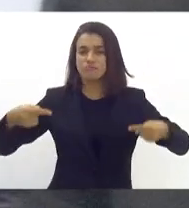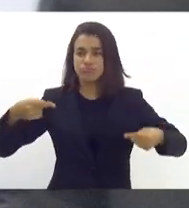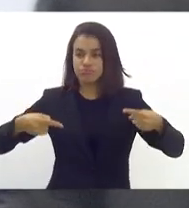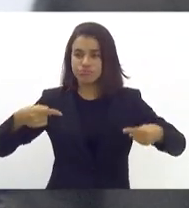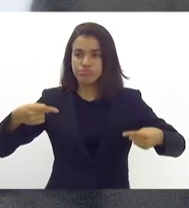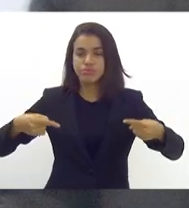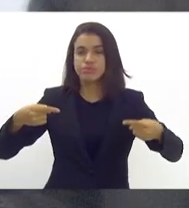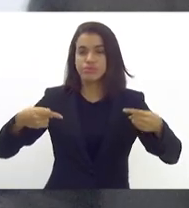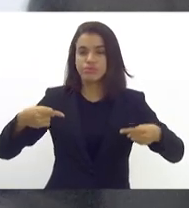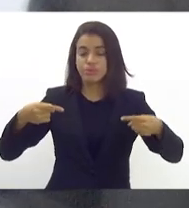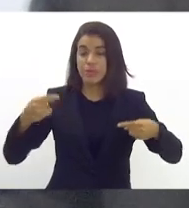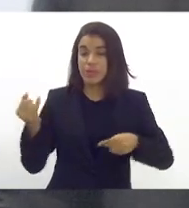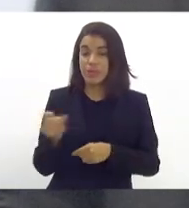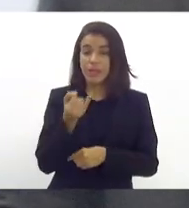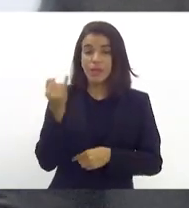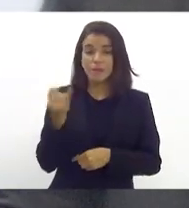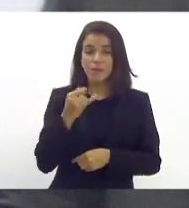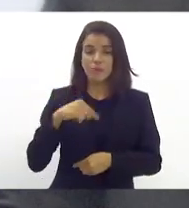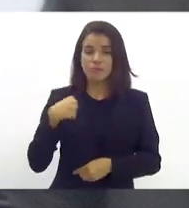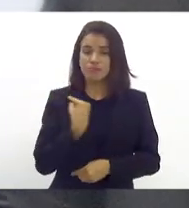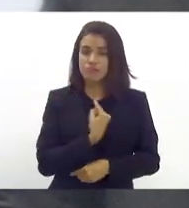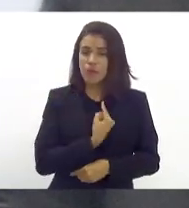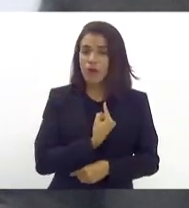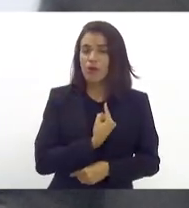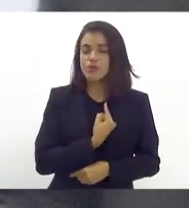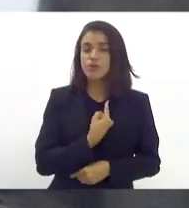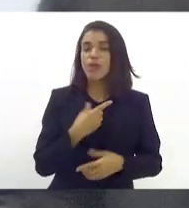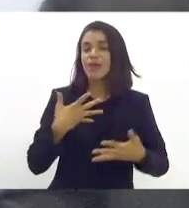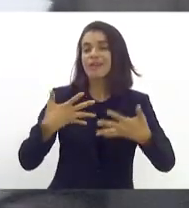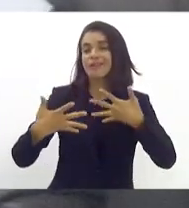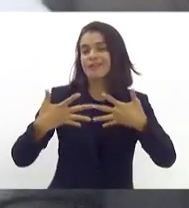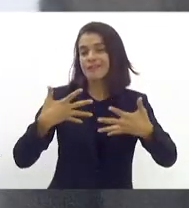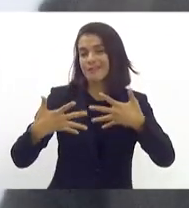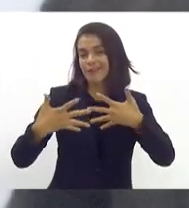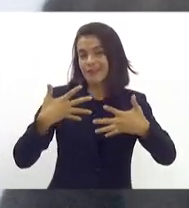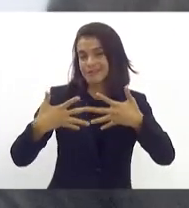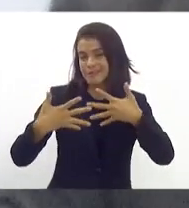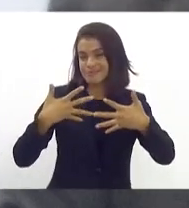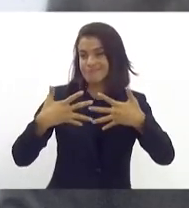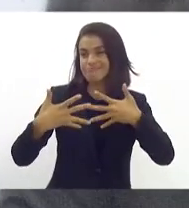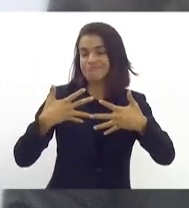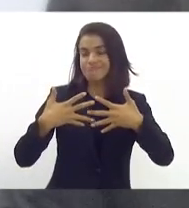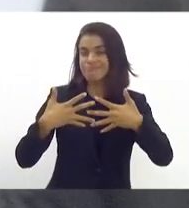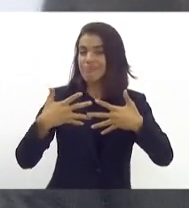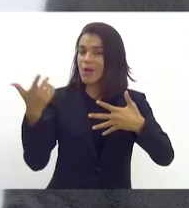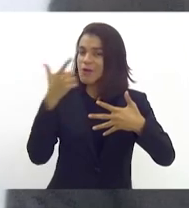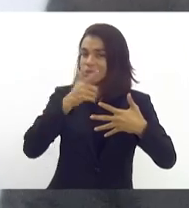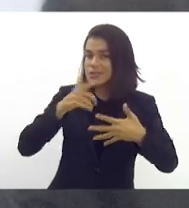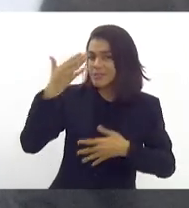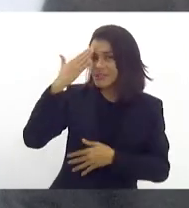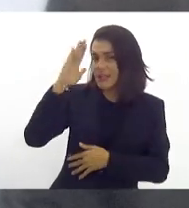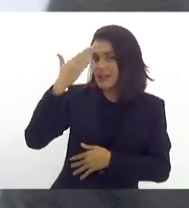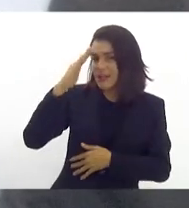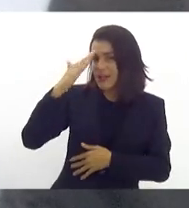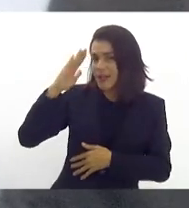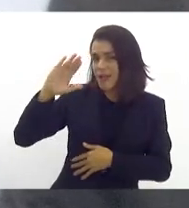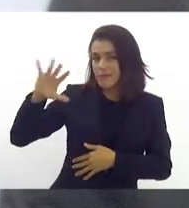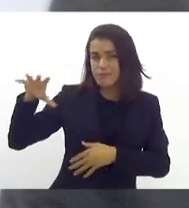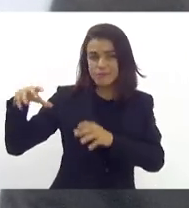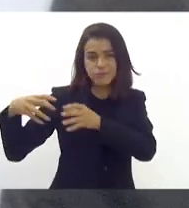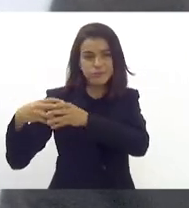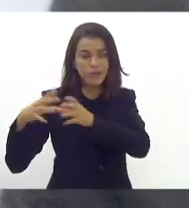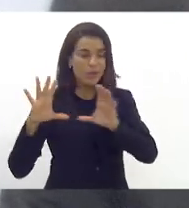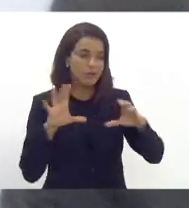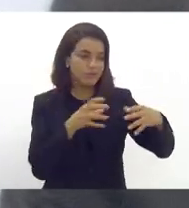lados é importante que nós tenhamos a transparência para entender todos os lados Isto é